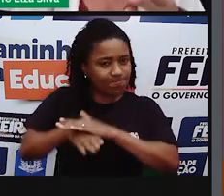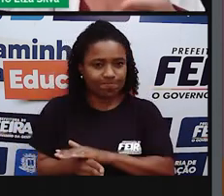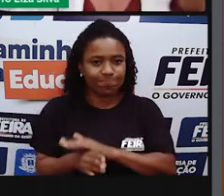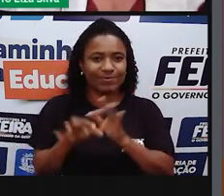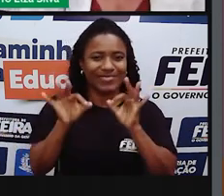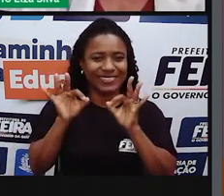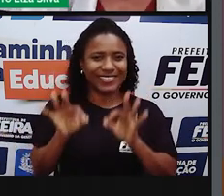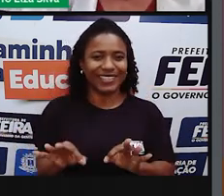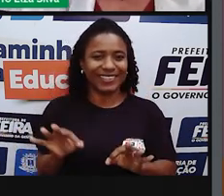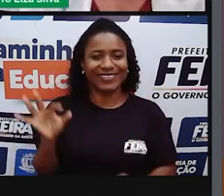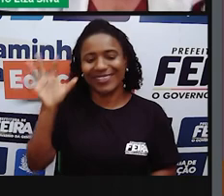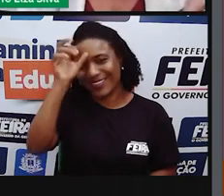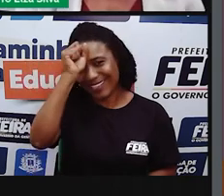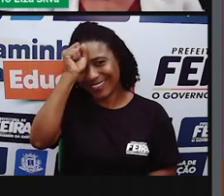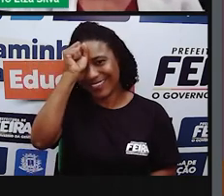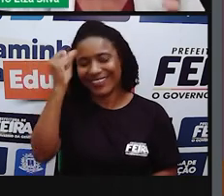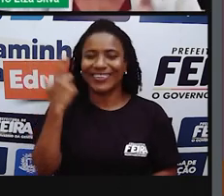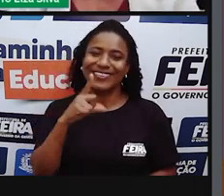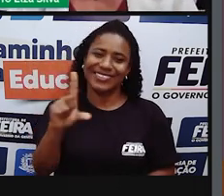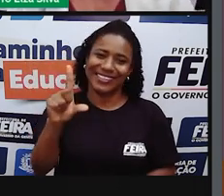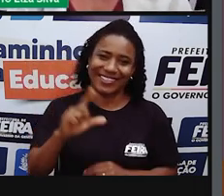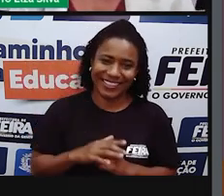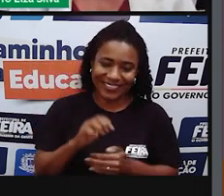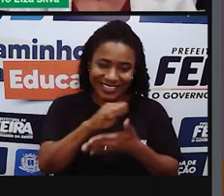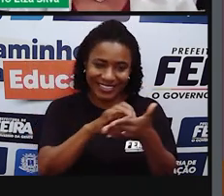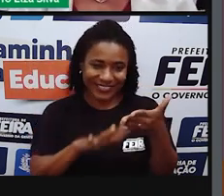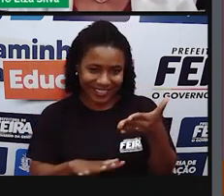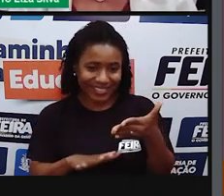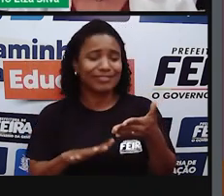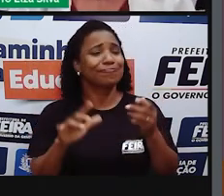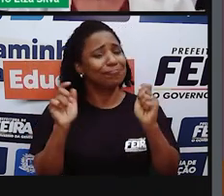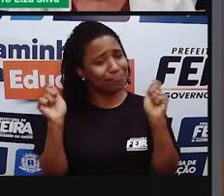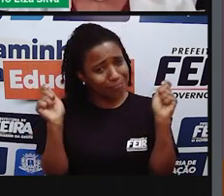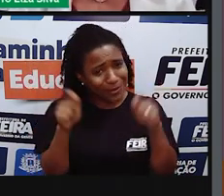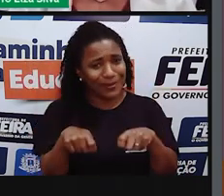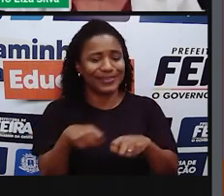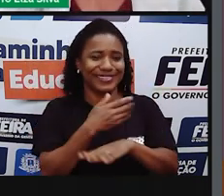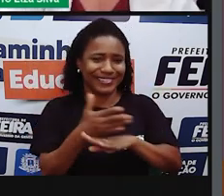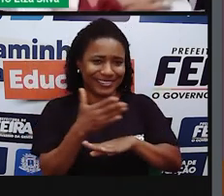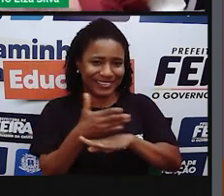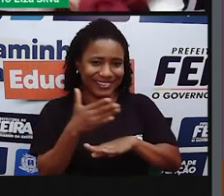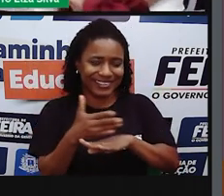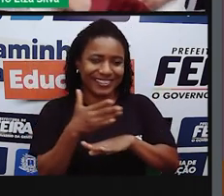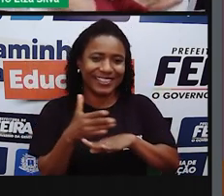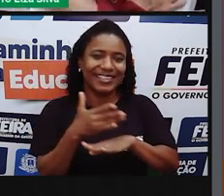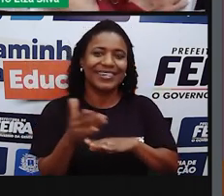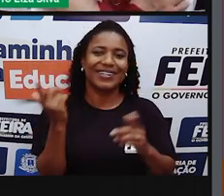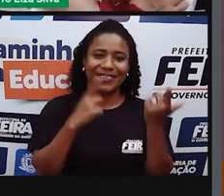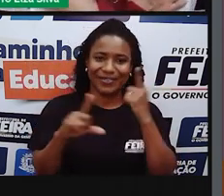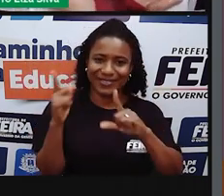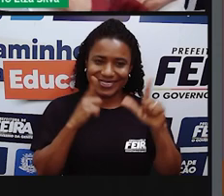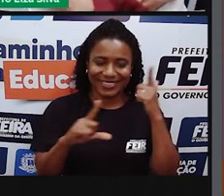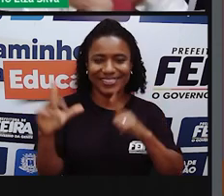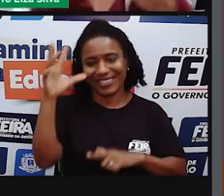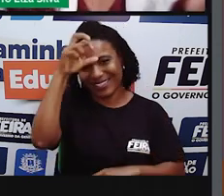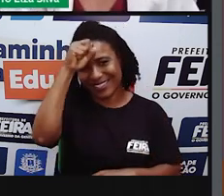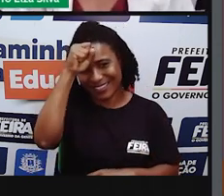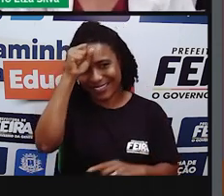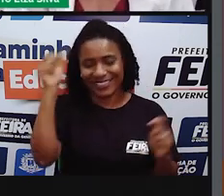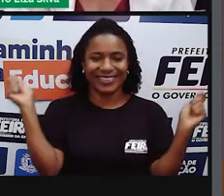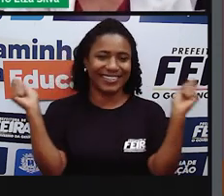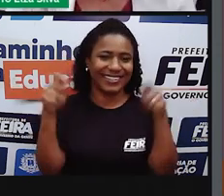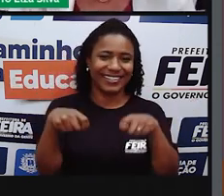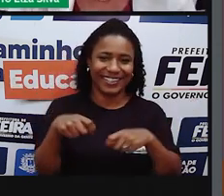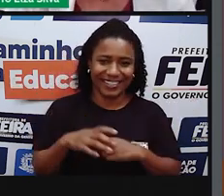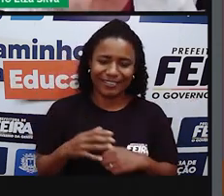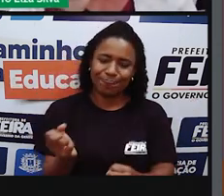atividade, porque errar faz parte do processo de aprender. Ok? A big hugs for you. Um grande abraço